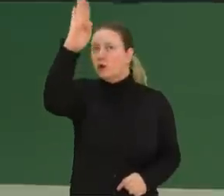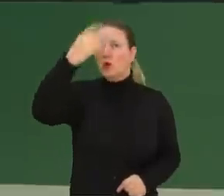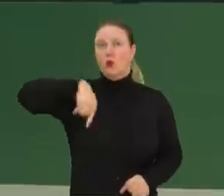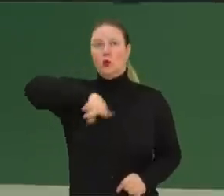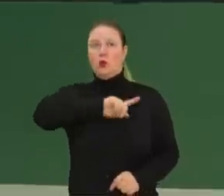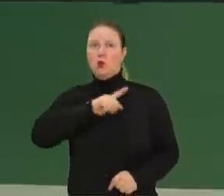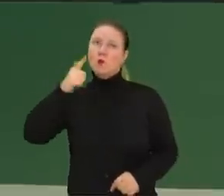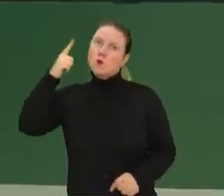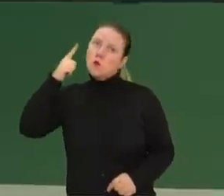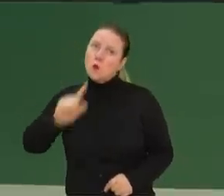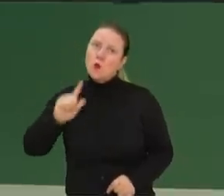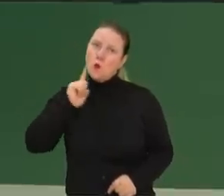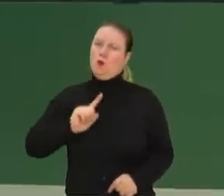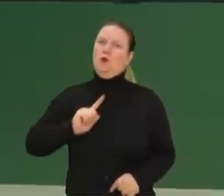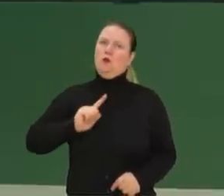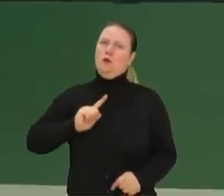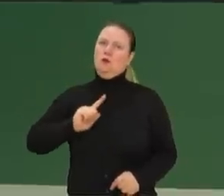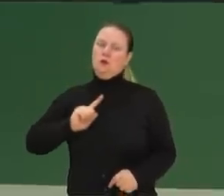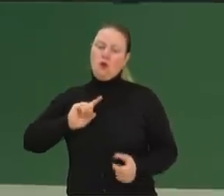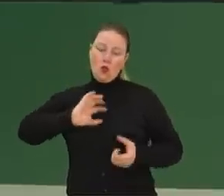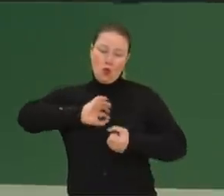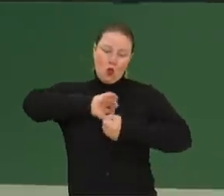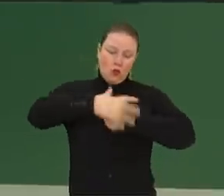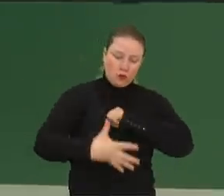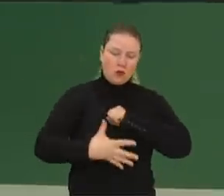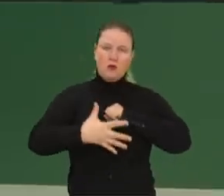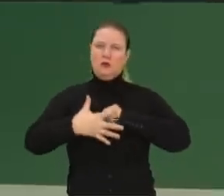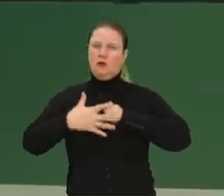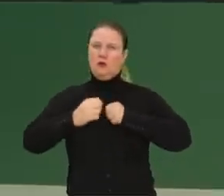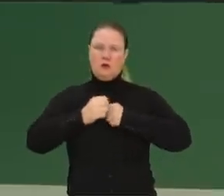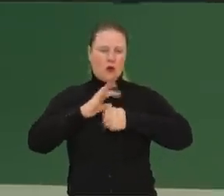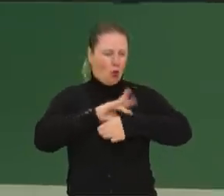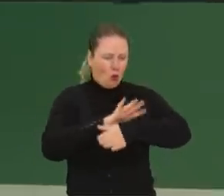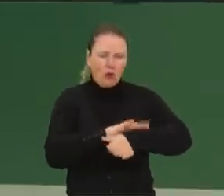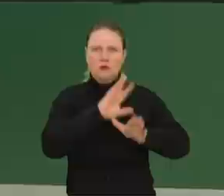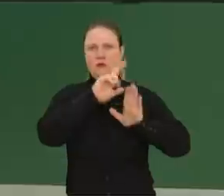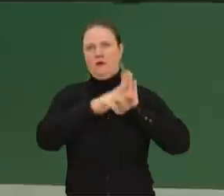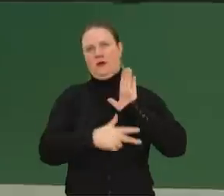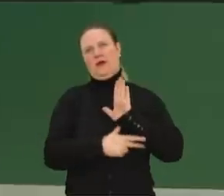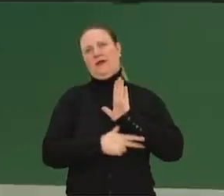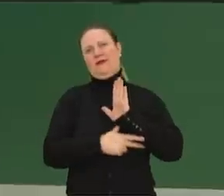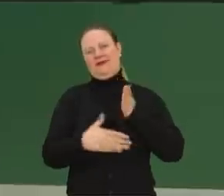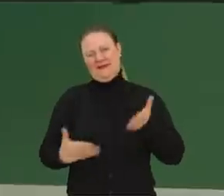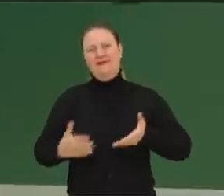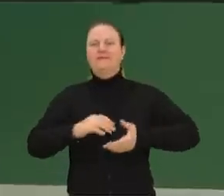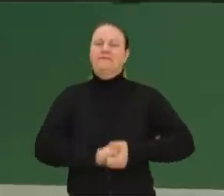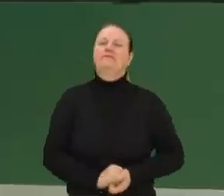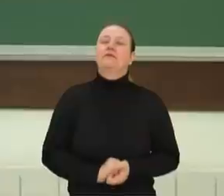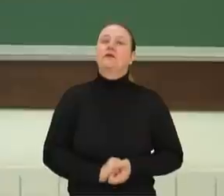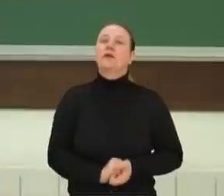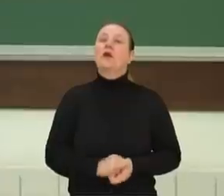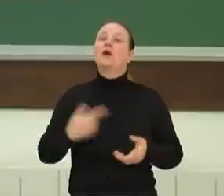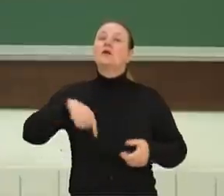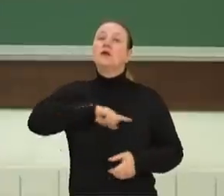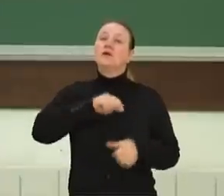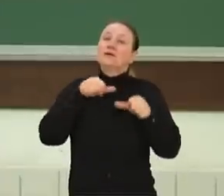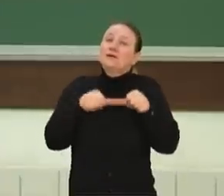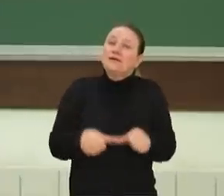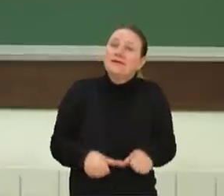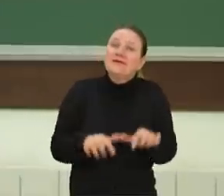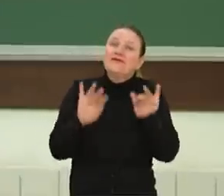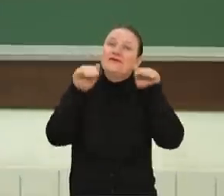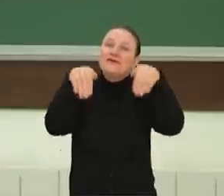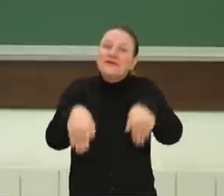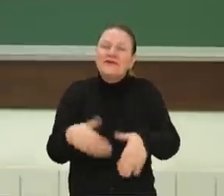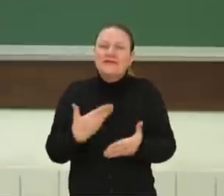gente consiga escapar aí de vírus, de bactérias, né, de doenças. E vamos ficando por aqui, né?